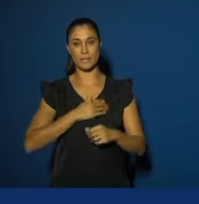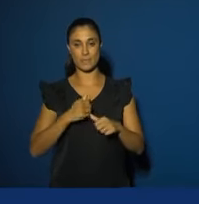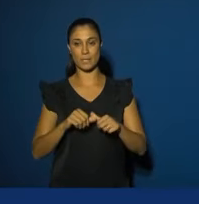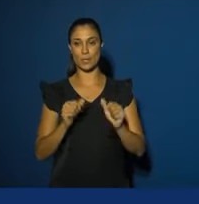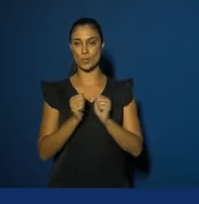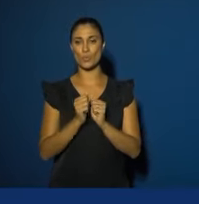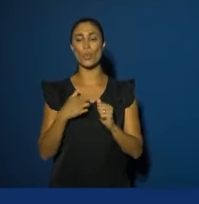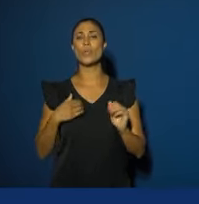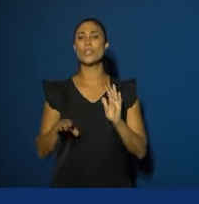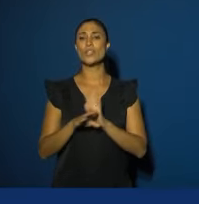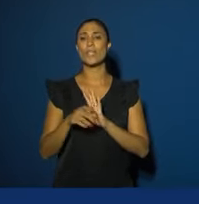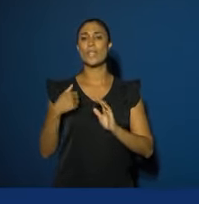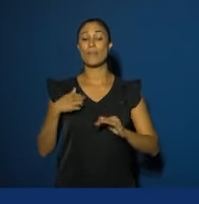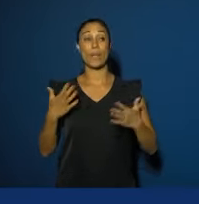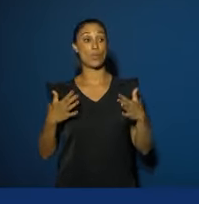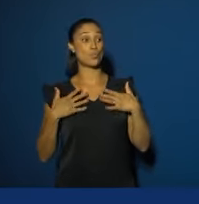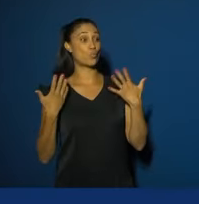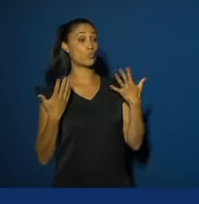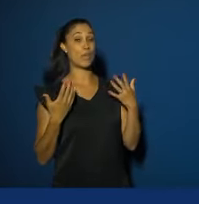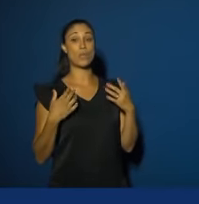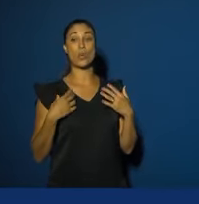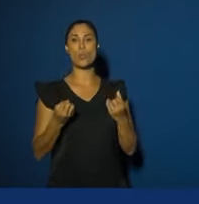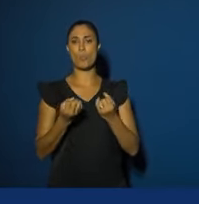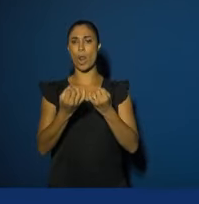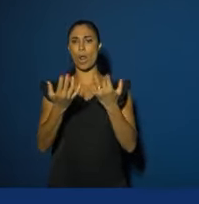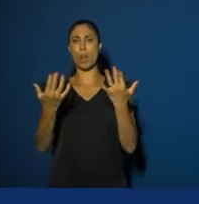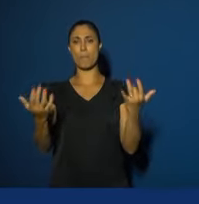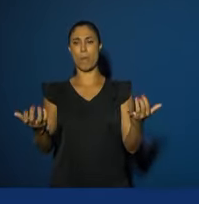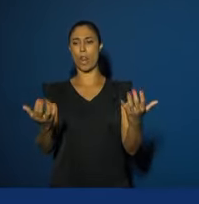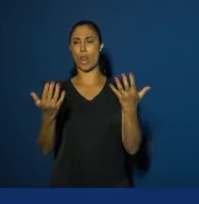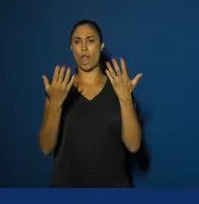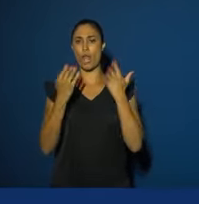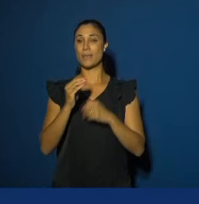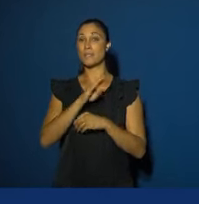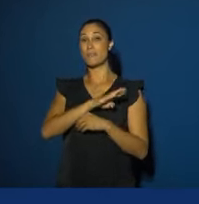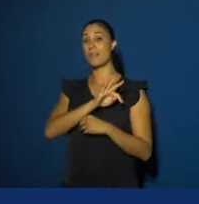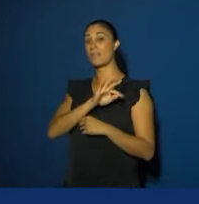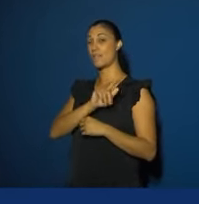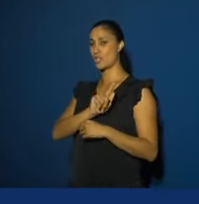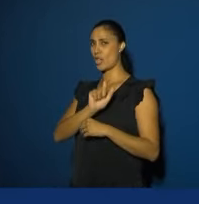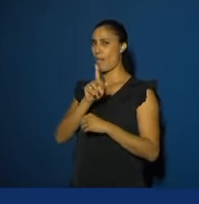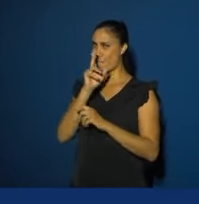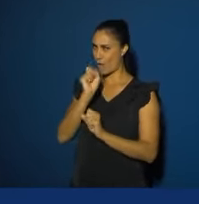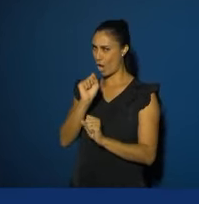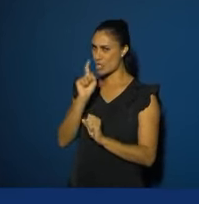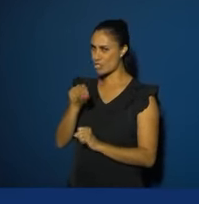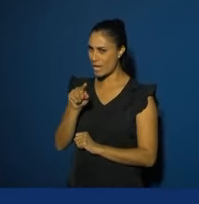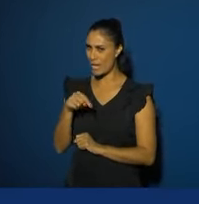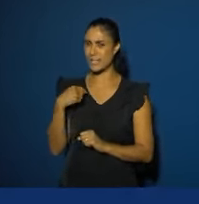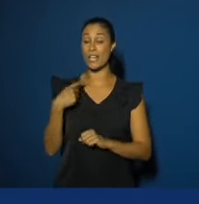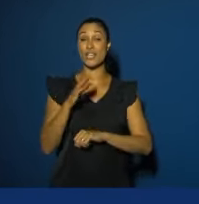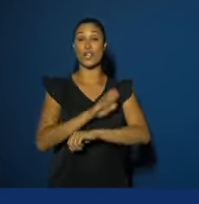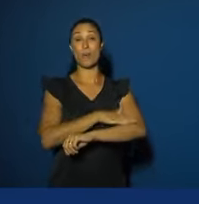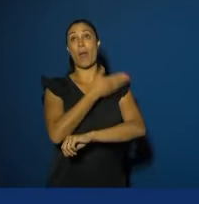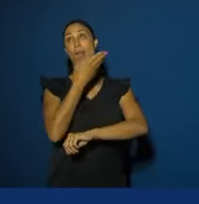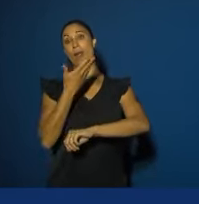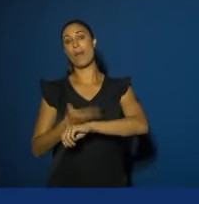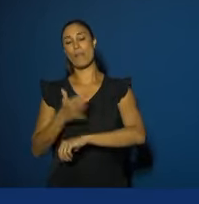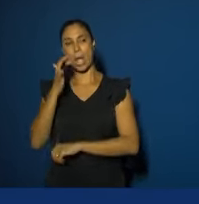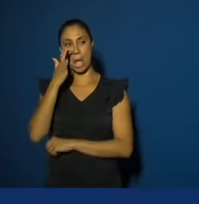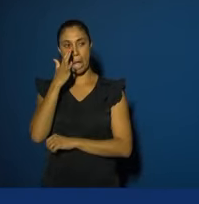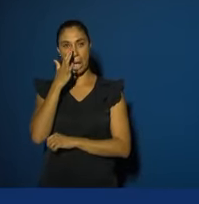nossa gente a hora que eu cheguei eu fiquei muito assustada quanta gente esse BTG é forte hein Nossa desde cedo que eu tô aqui